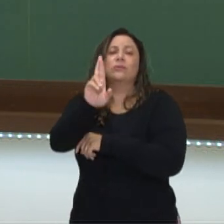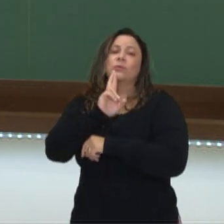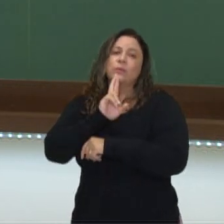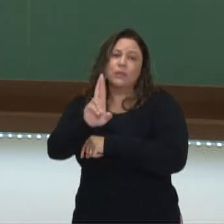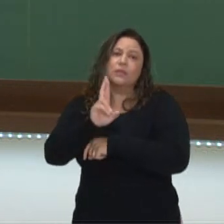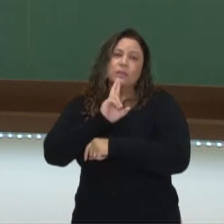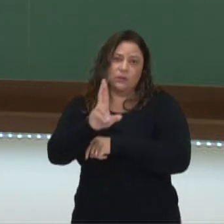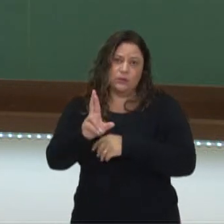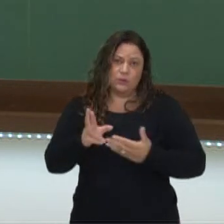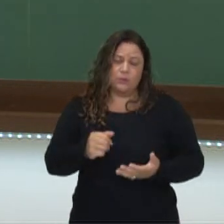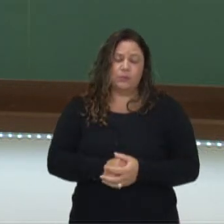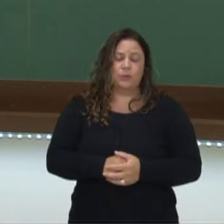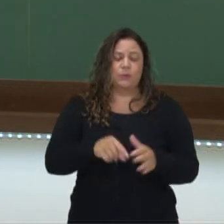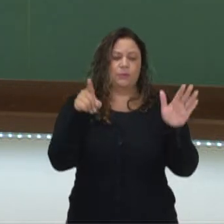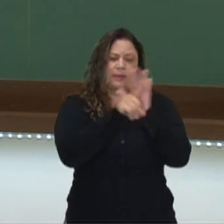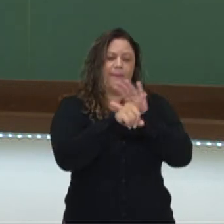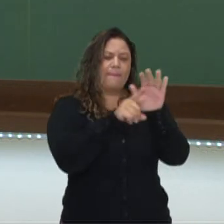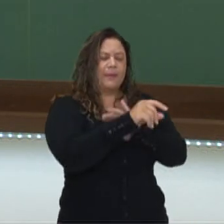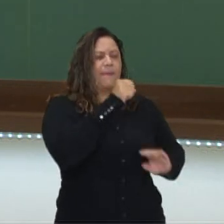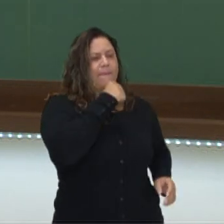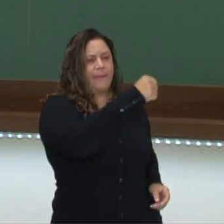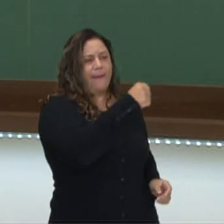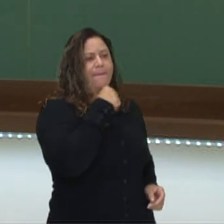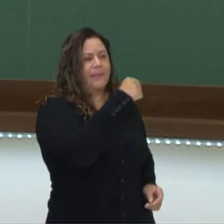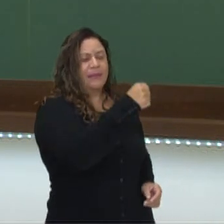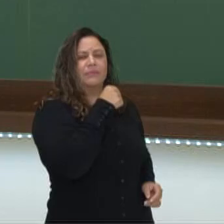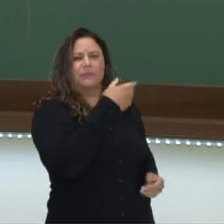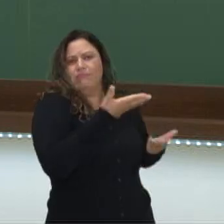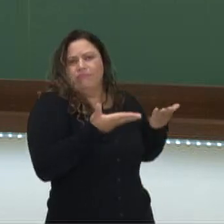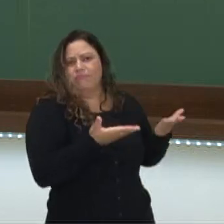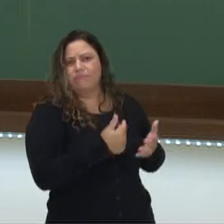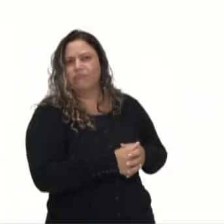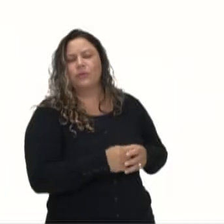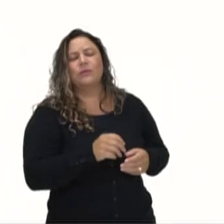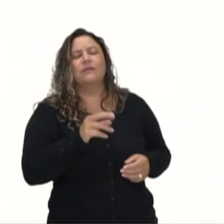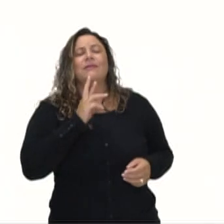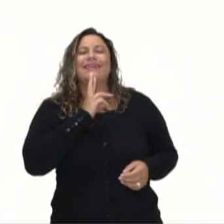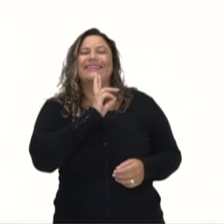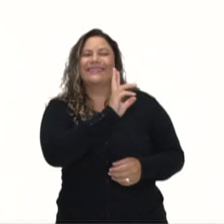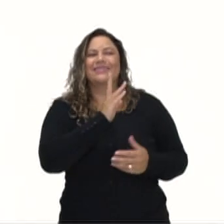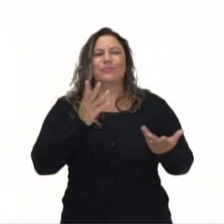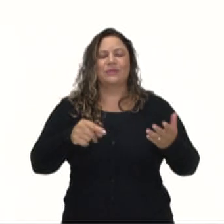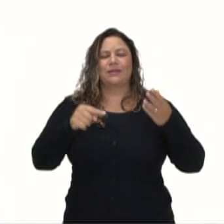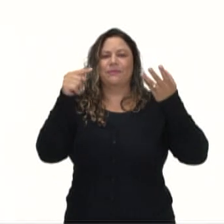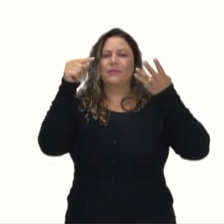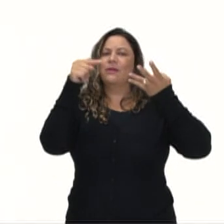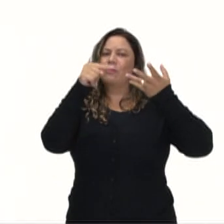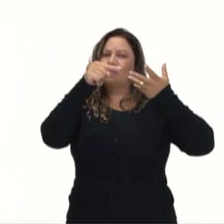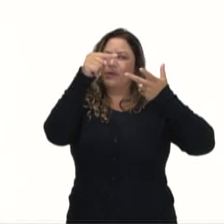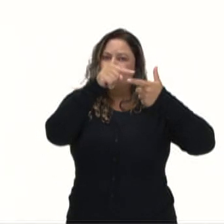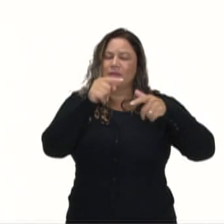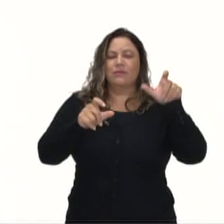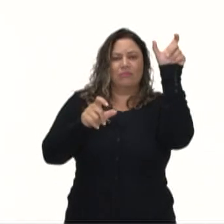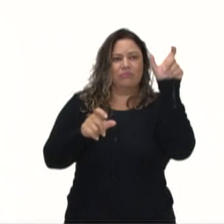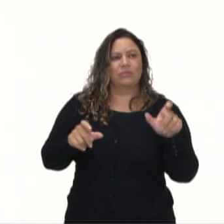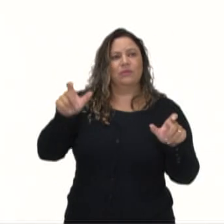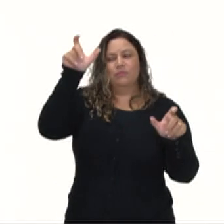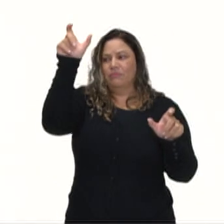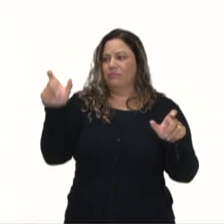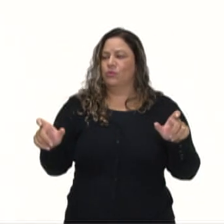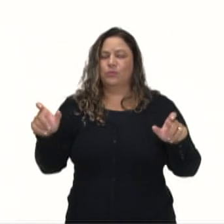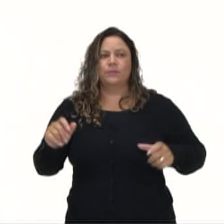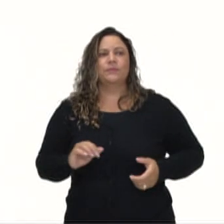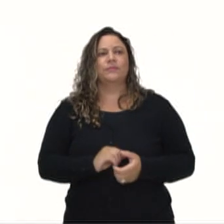o entrevistador. Que expressões você acha que ele vai dizer? Nós temos aqui algumas opções, ó. To me, para